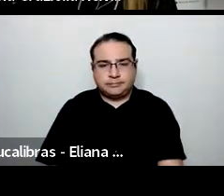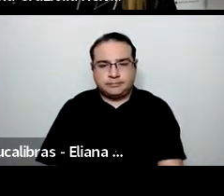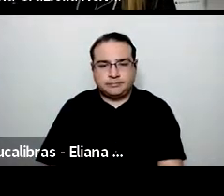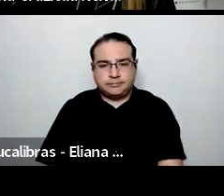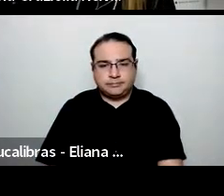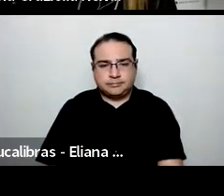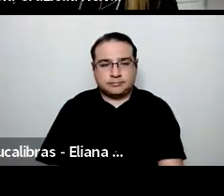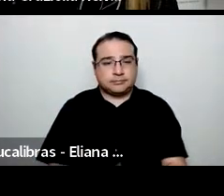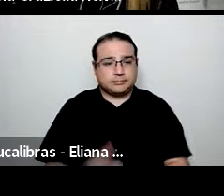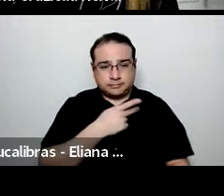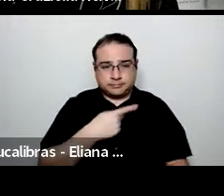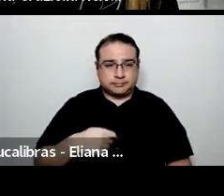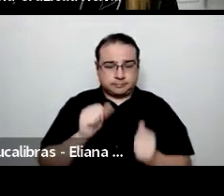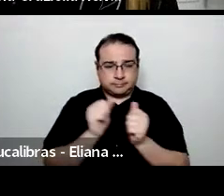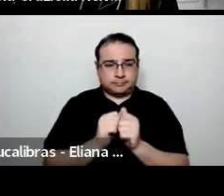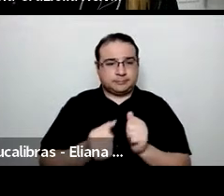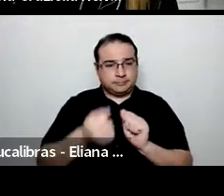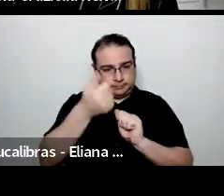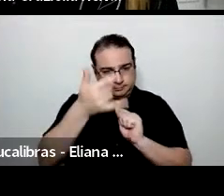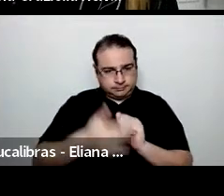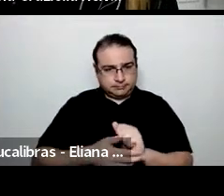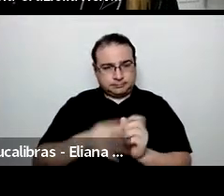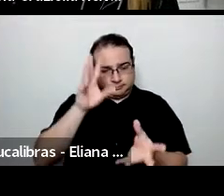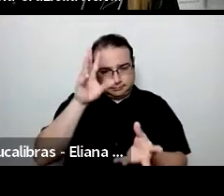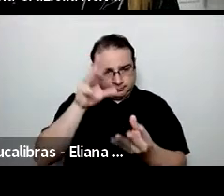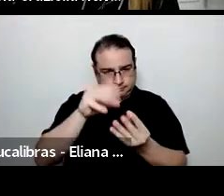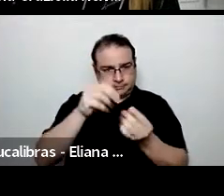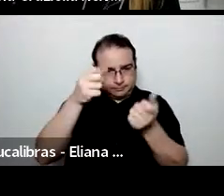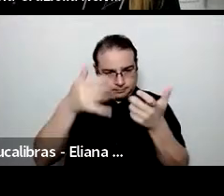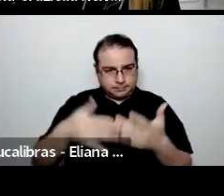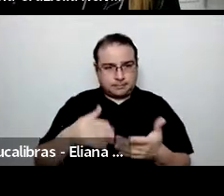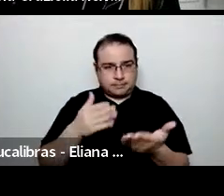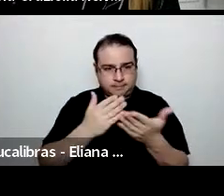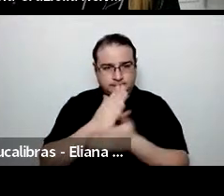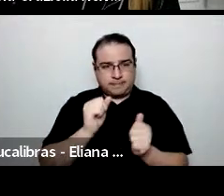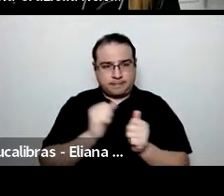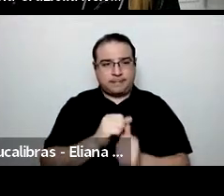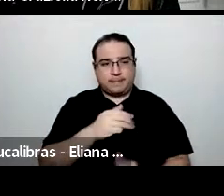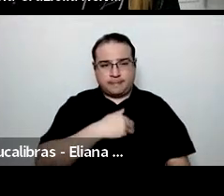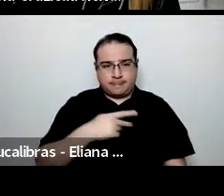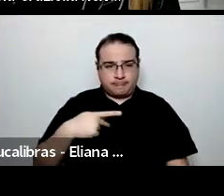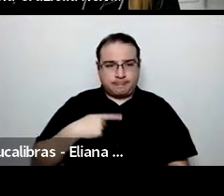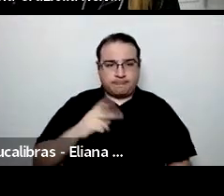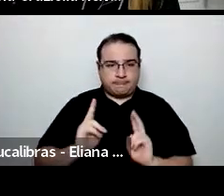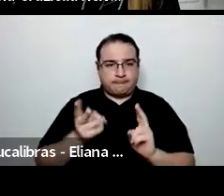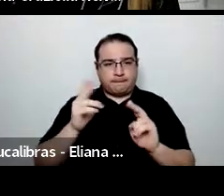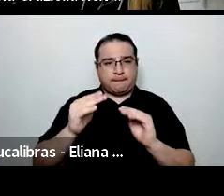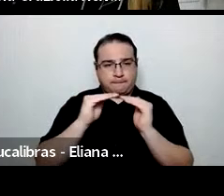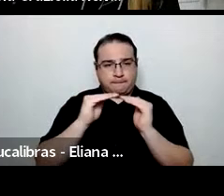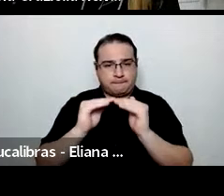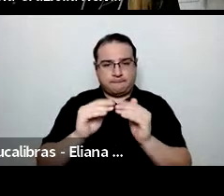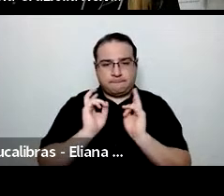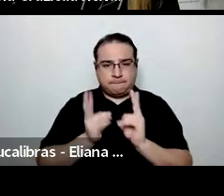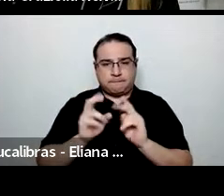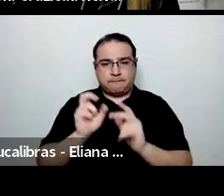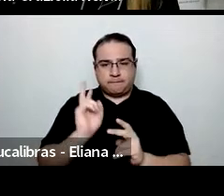estava sem tomar para igualmente como relatores referido Ministério Público mantém parecer